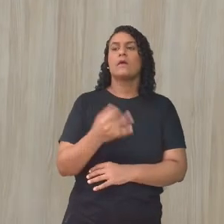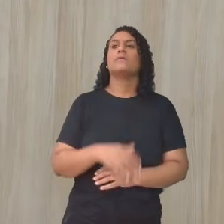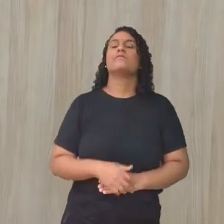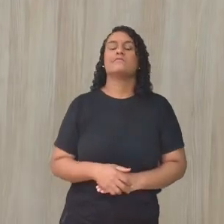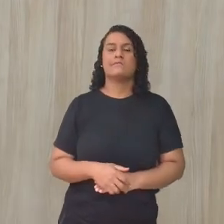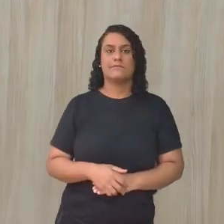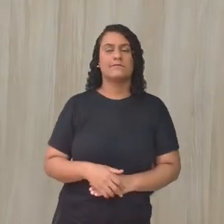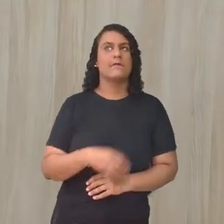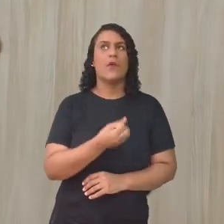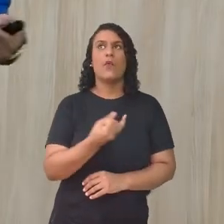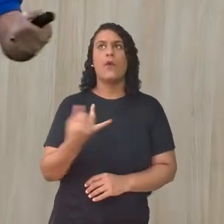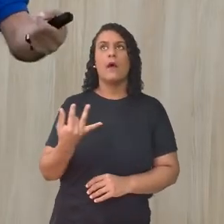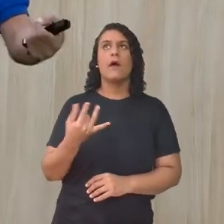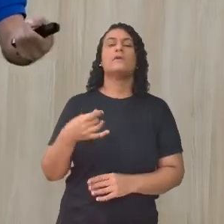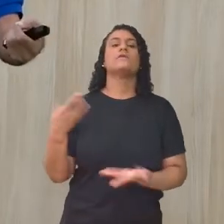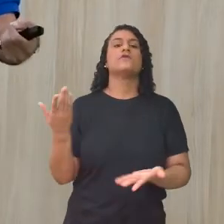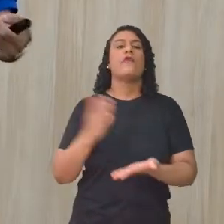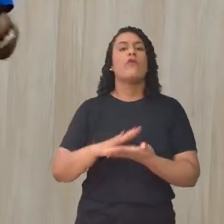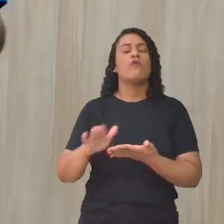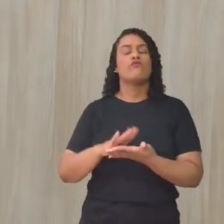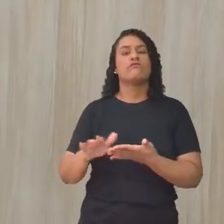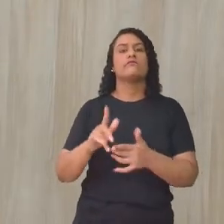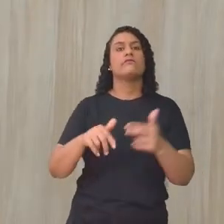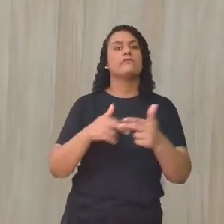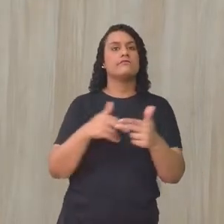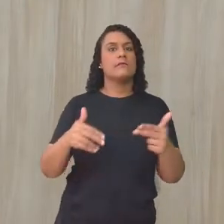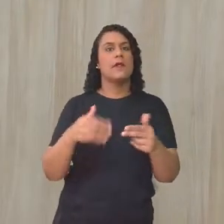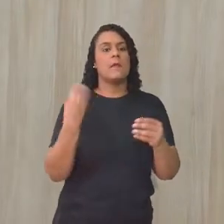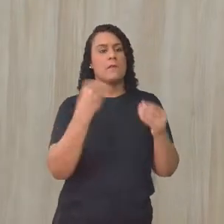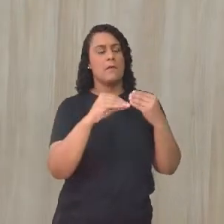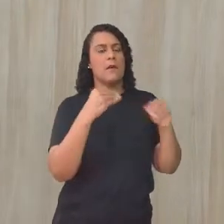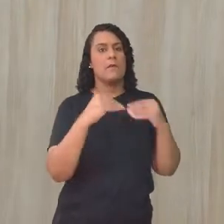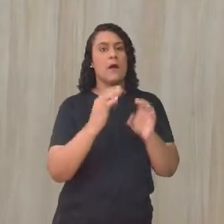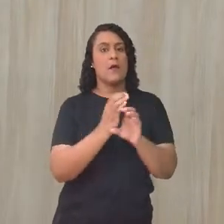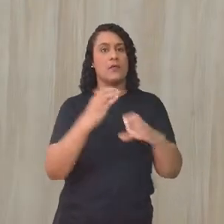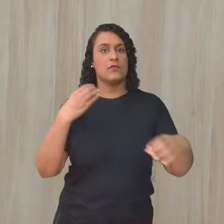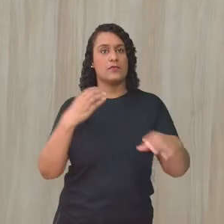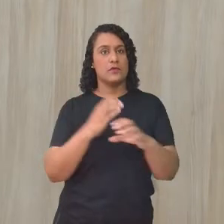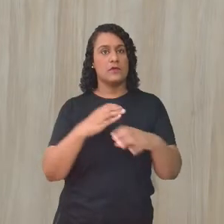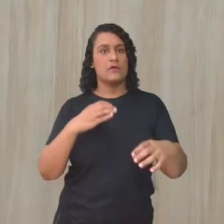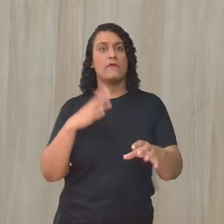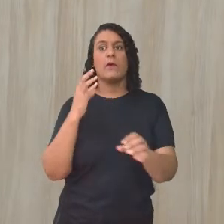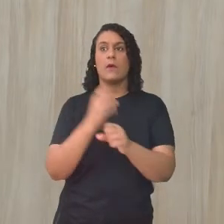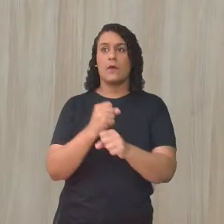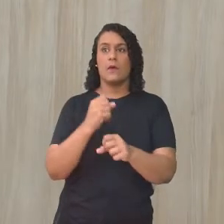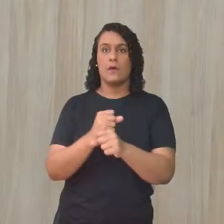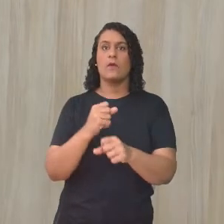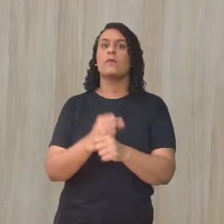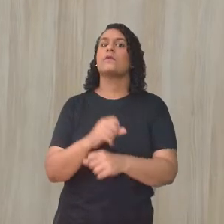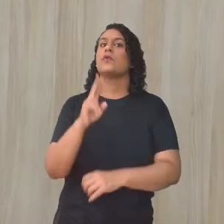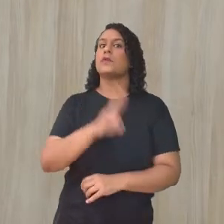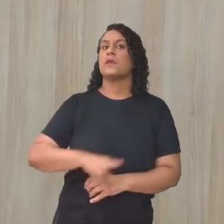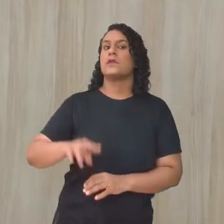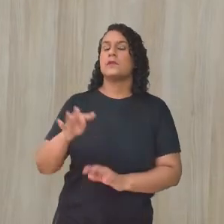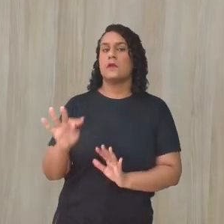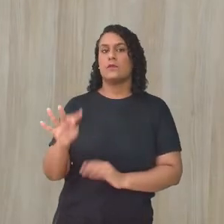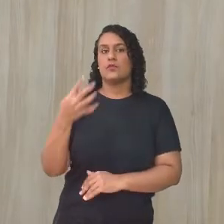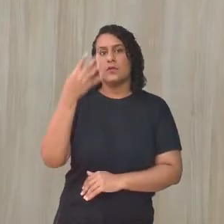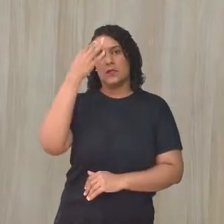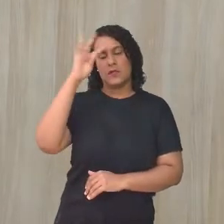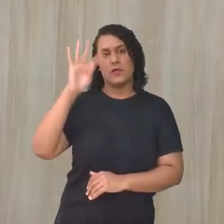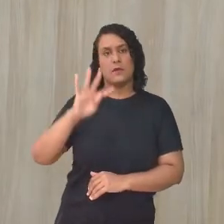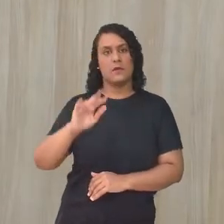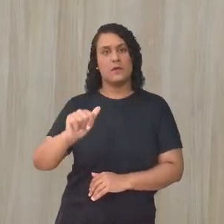pedacinho, quanto eu vou gastar de material para colocar ali. E aí o engenheiro ele vai calcular através do teorema de Tales. E como